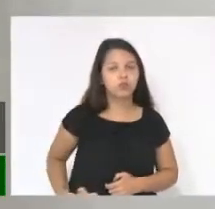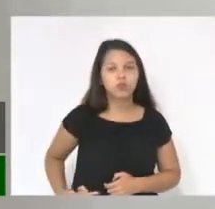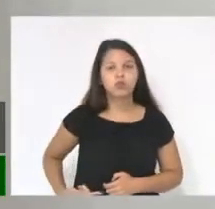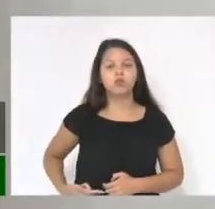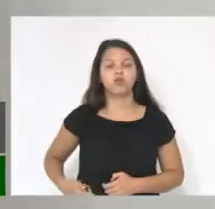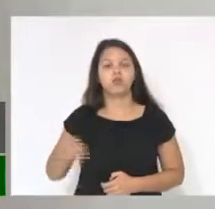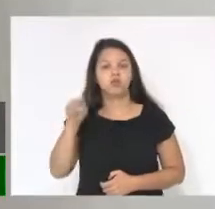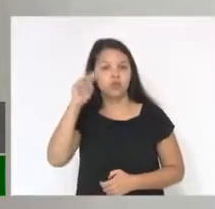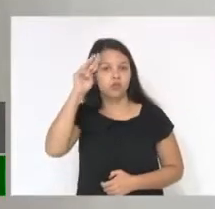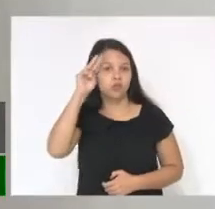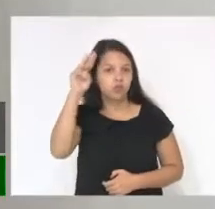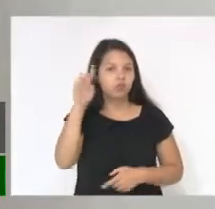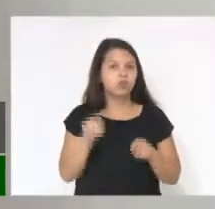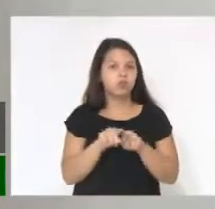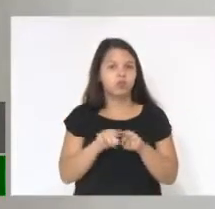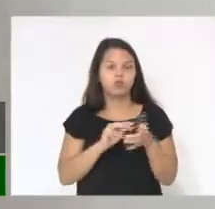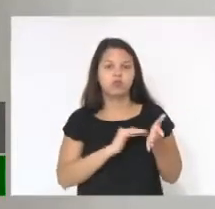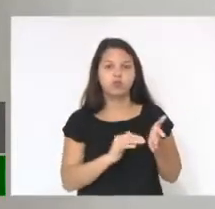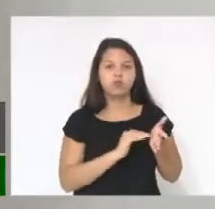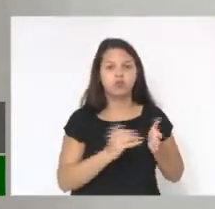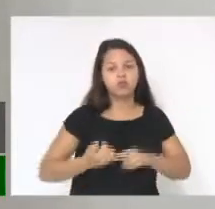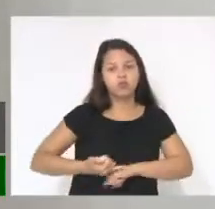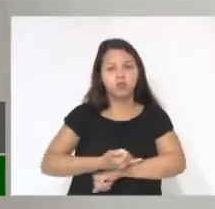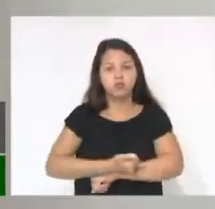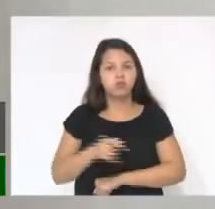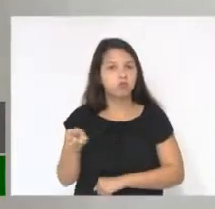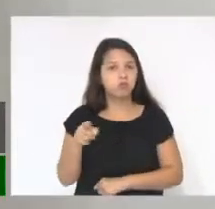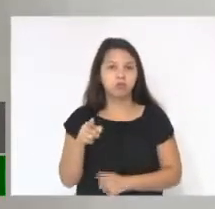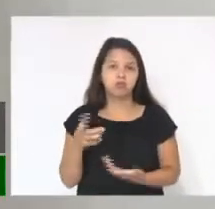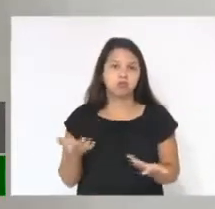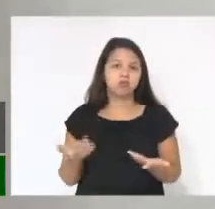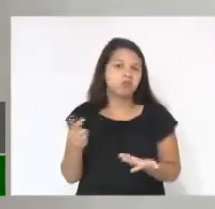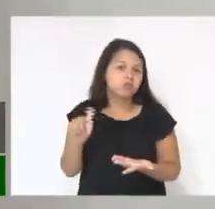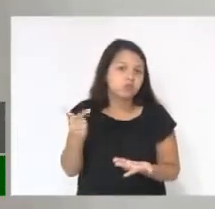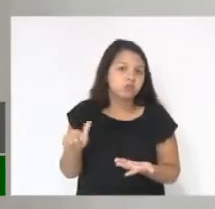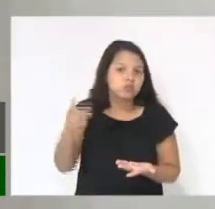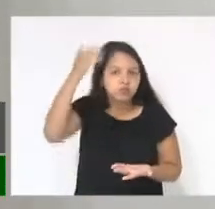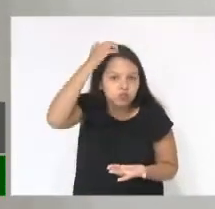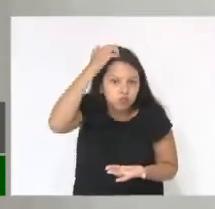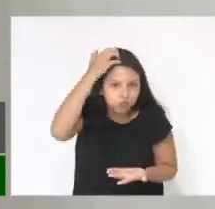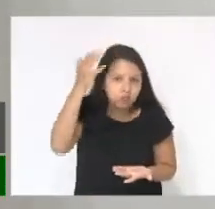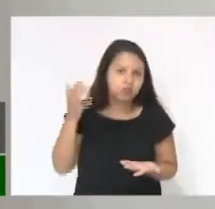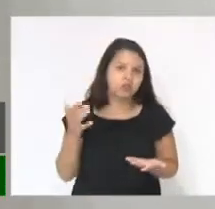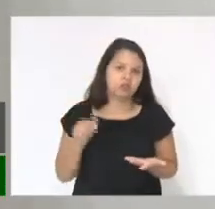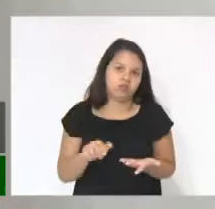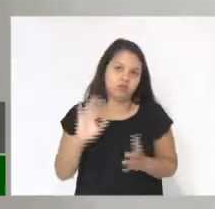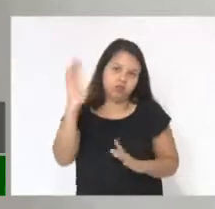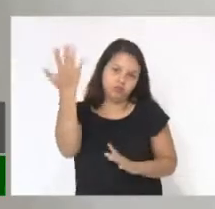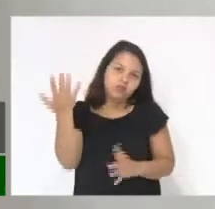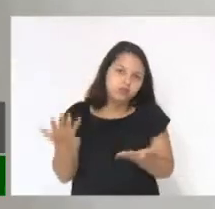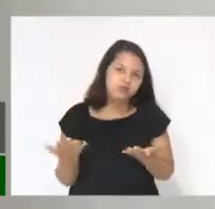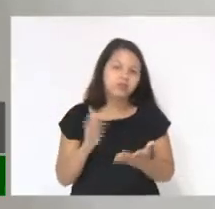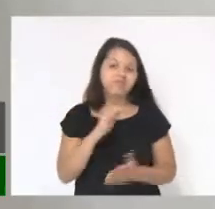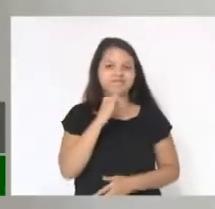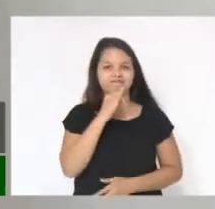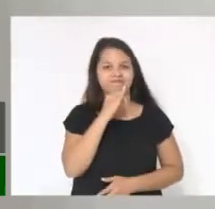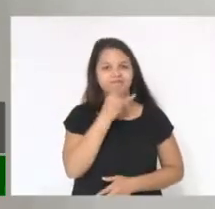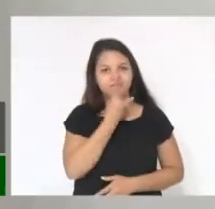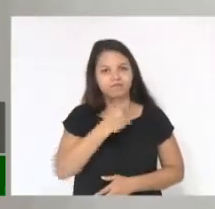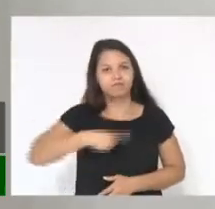também o secretário da Infraestrutura, ele não tem culpa do que está acontecendo. Mas, infelizmente,